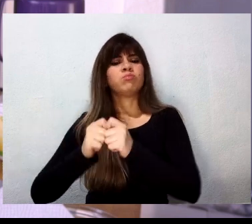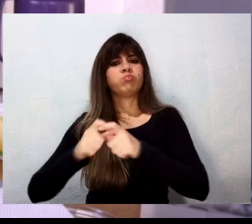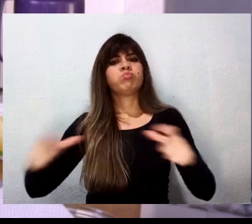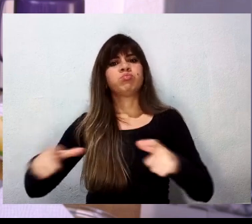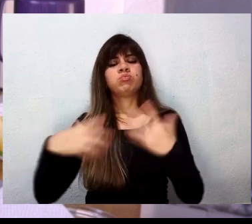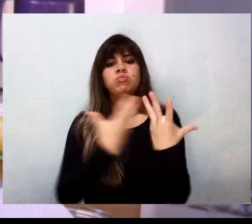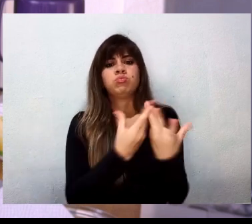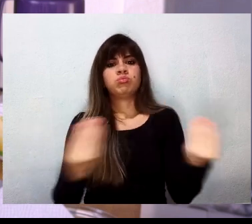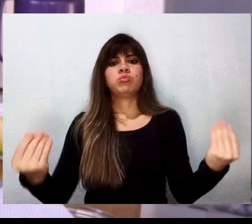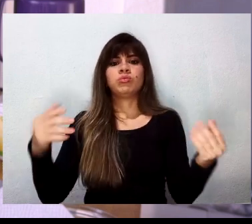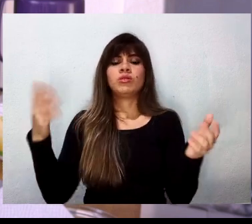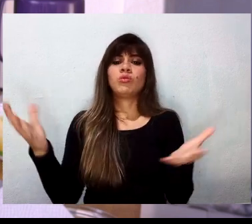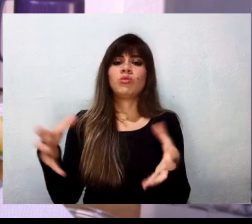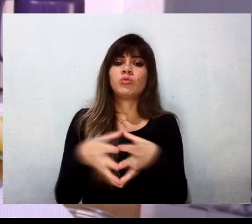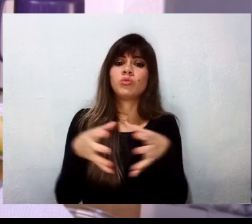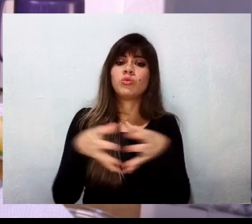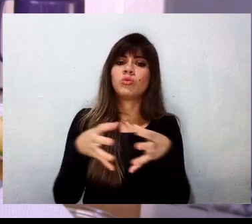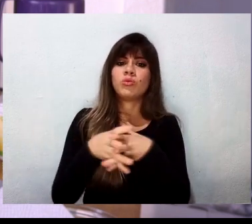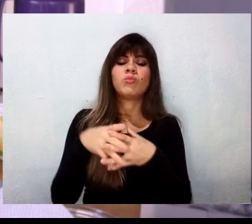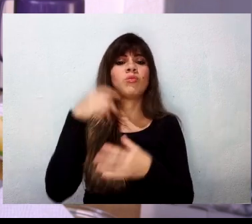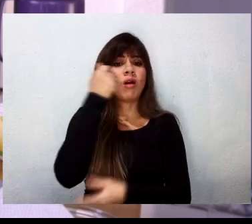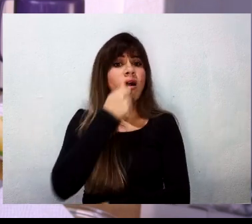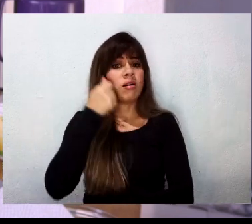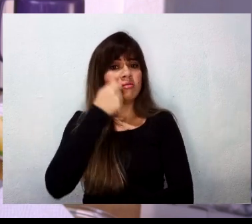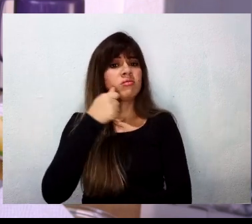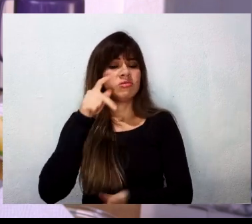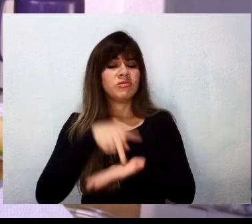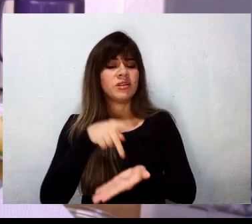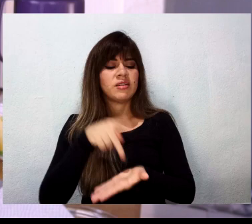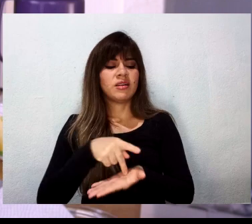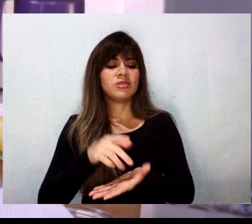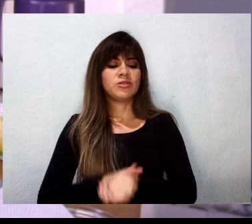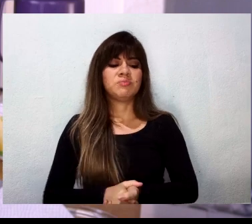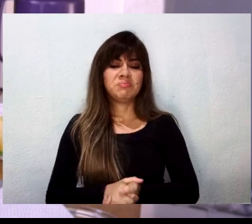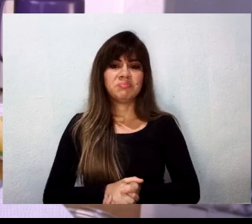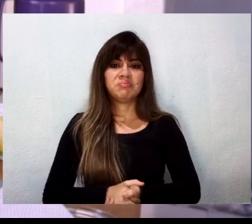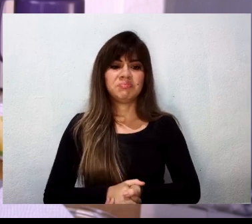assim, enquanto ator, né, mesmo. Eliel.